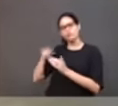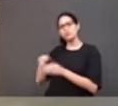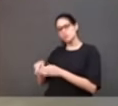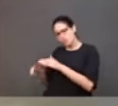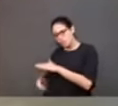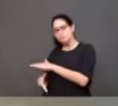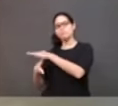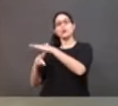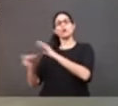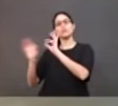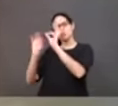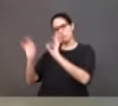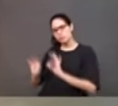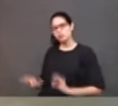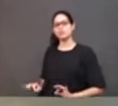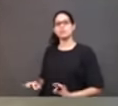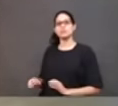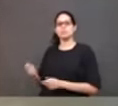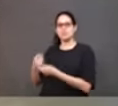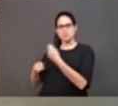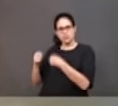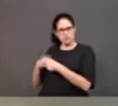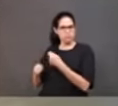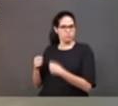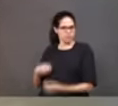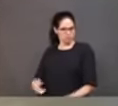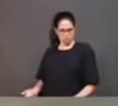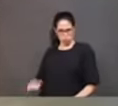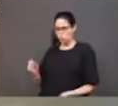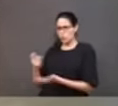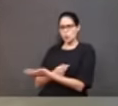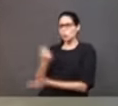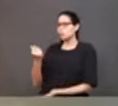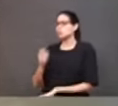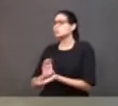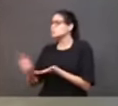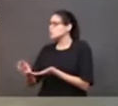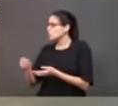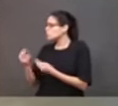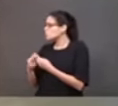...de planejamento e administração, professor Valder, os quais não foram plenamente executados?